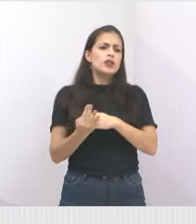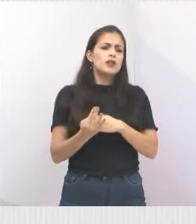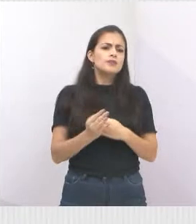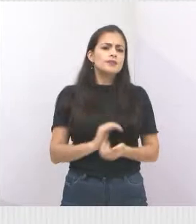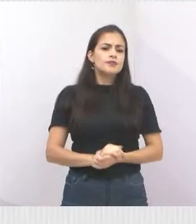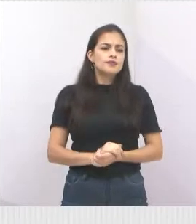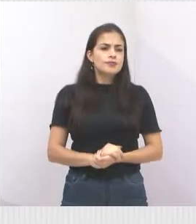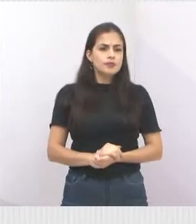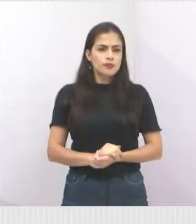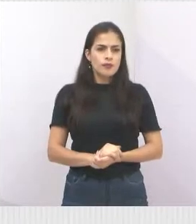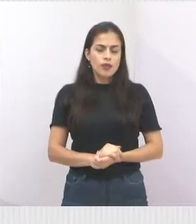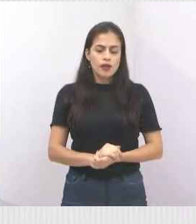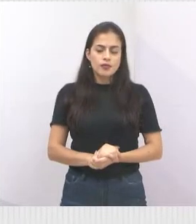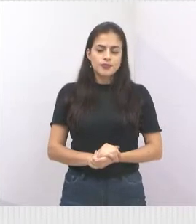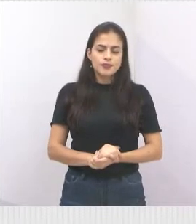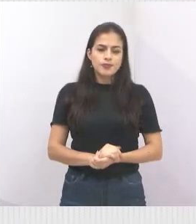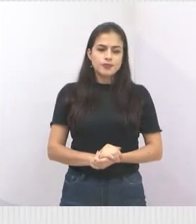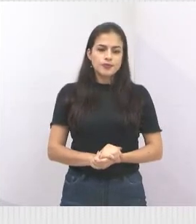Oi hoje